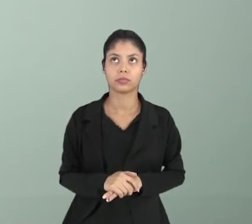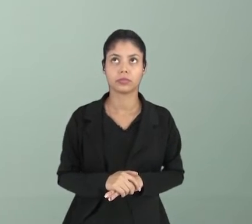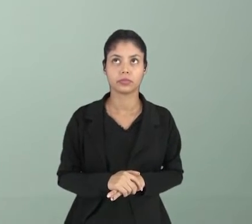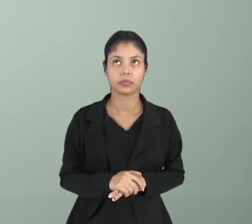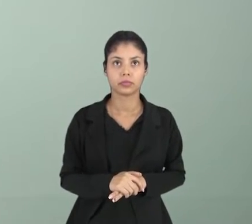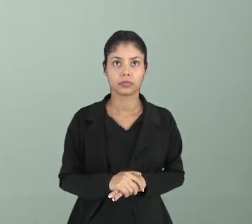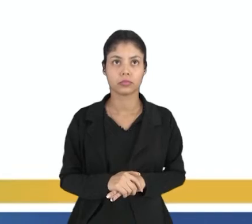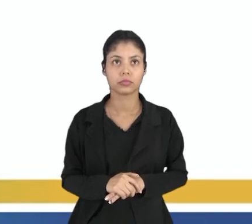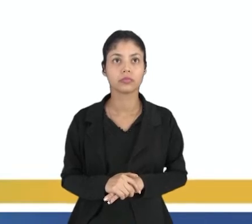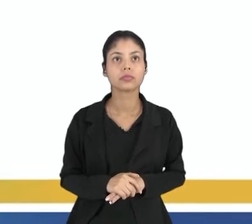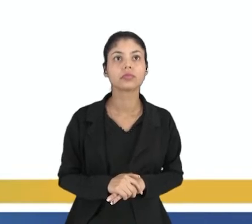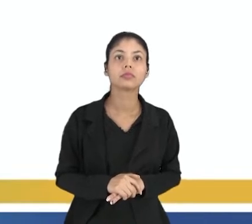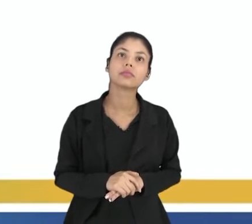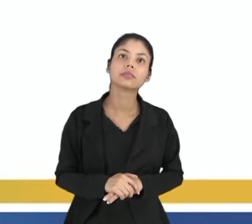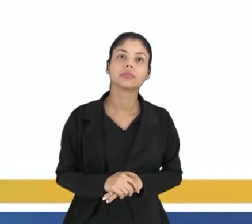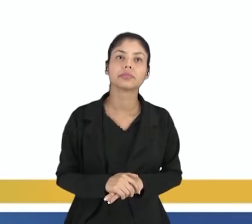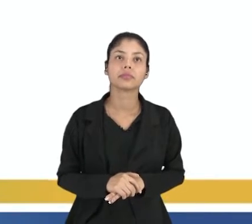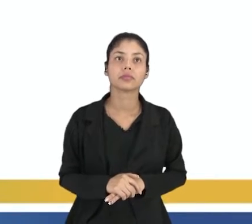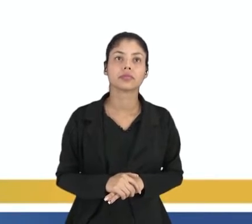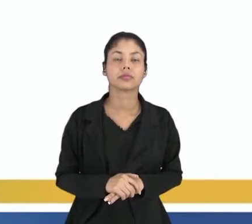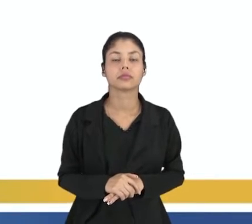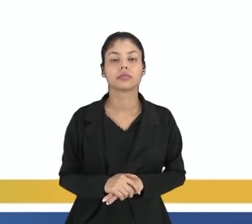continuar.